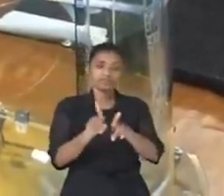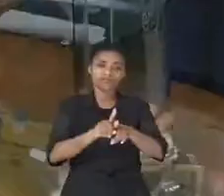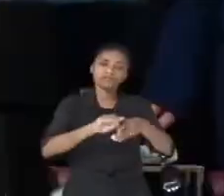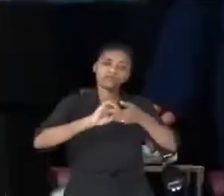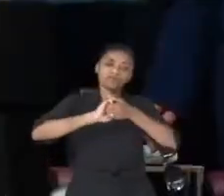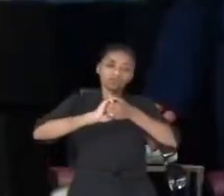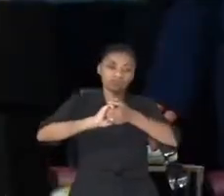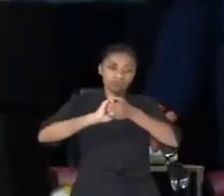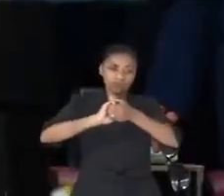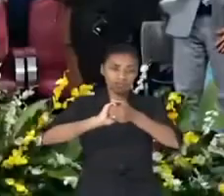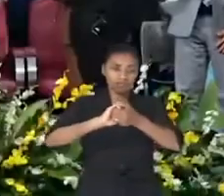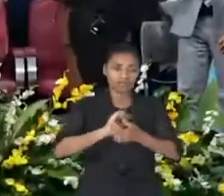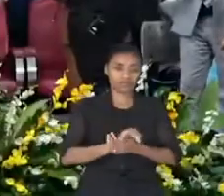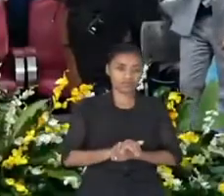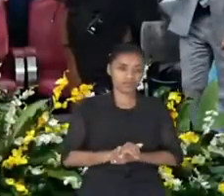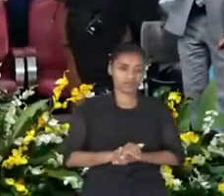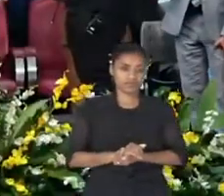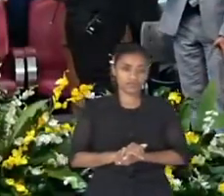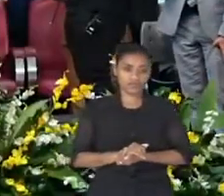também